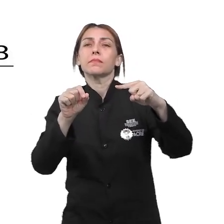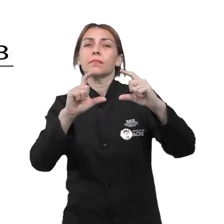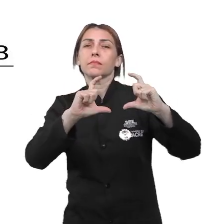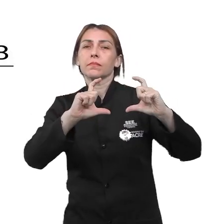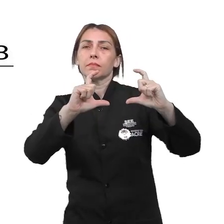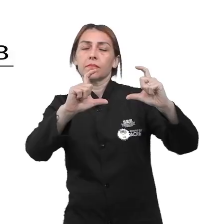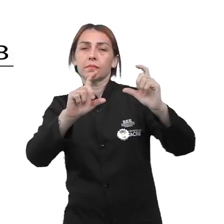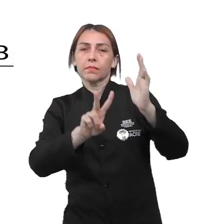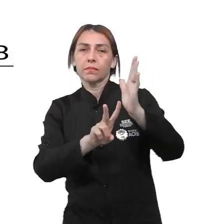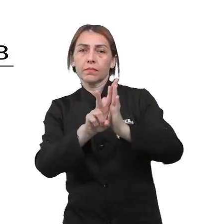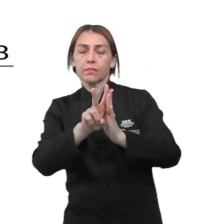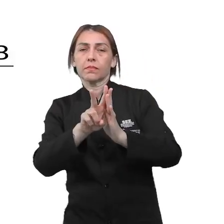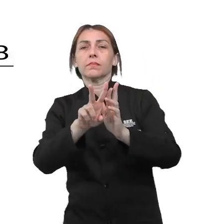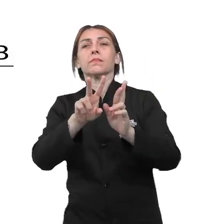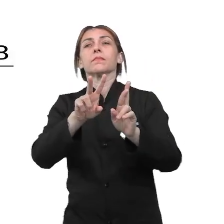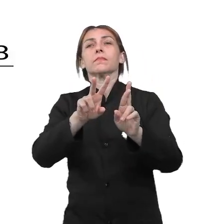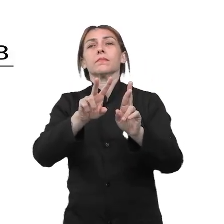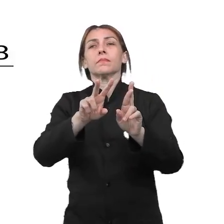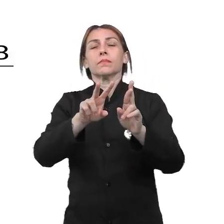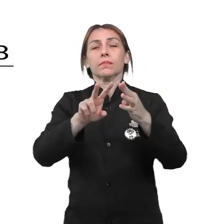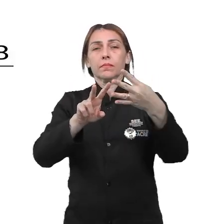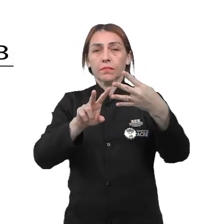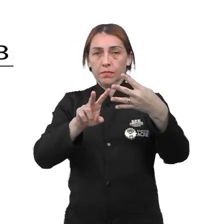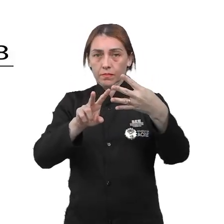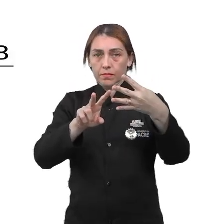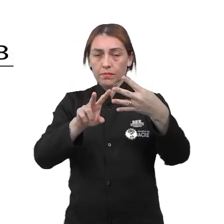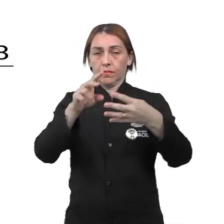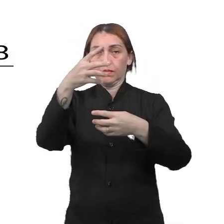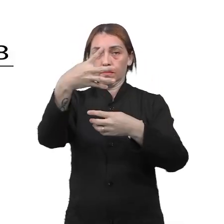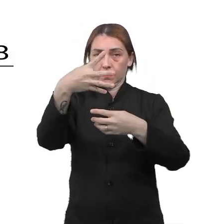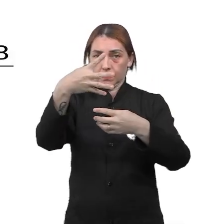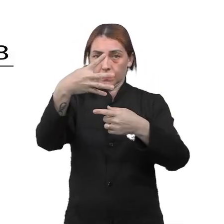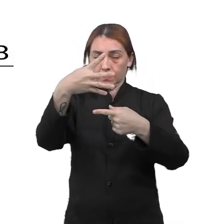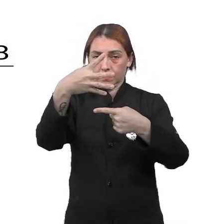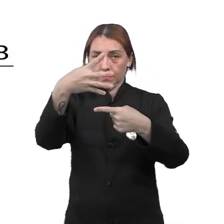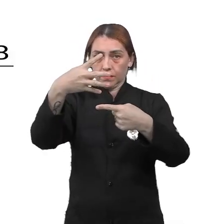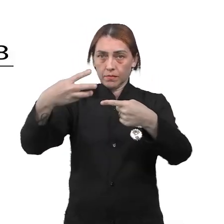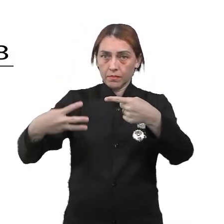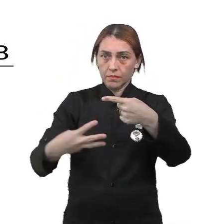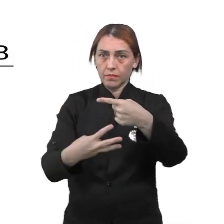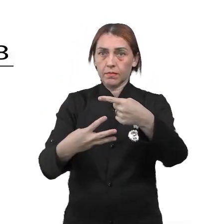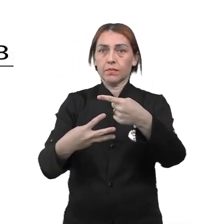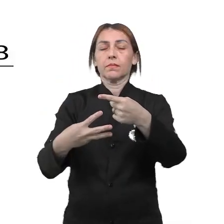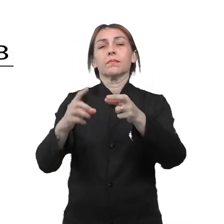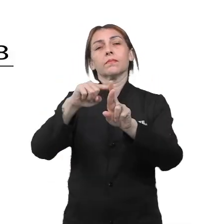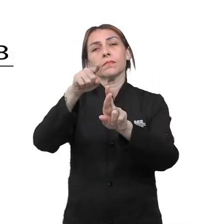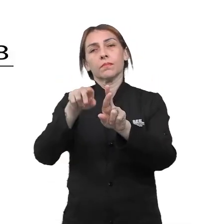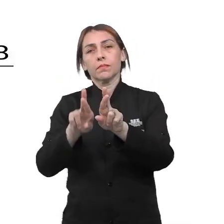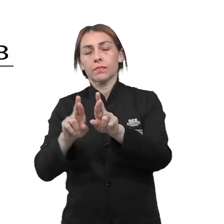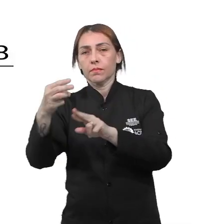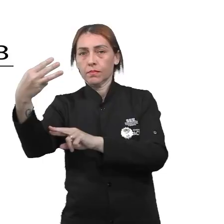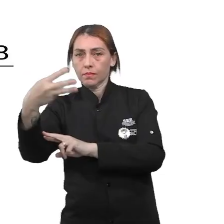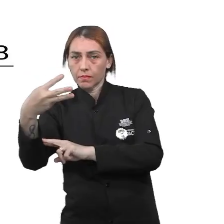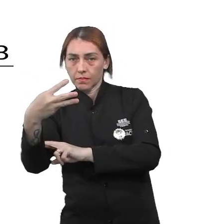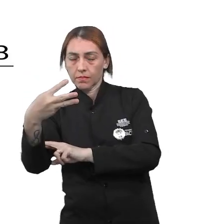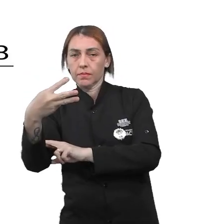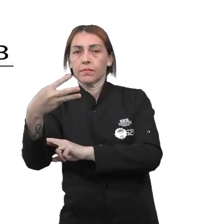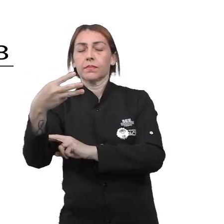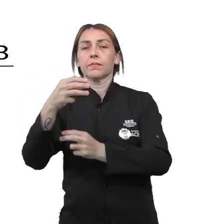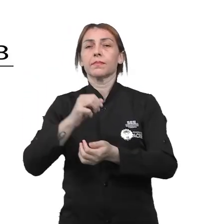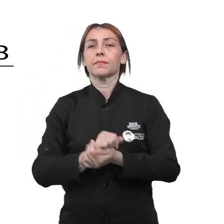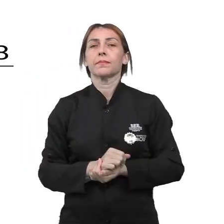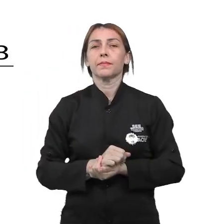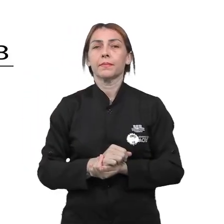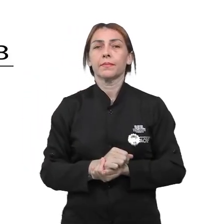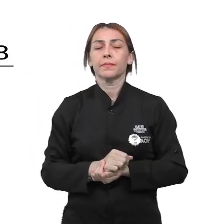ó, do volume, que é o π sobre 4 terços de πr ao cubo, porque a esfera ela tem 3 dimensões de raio, tá bom?